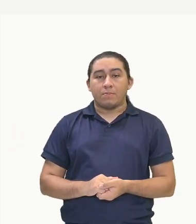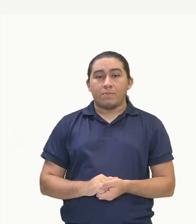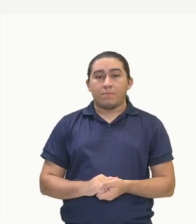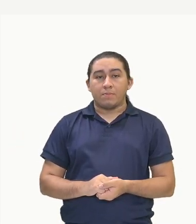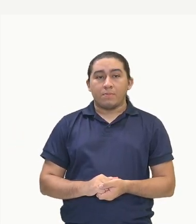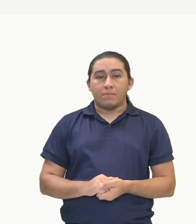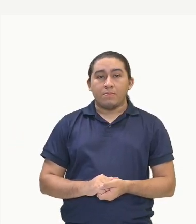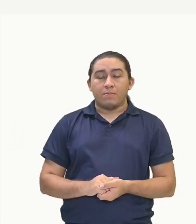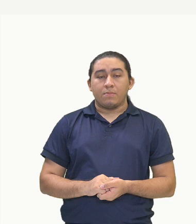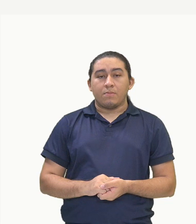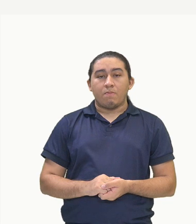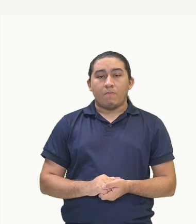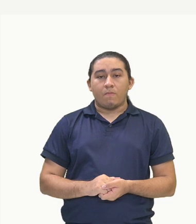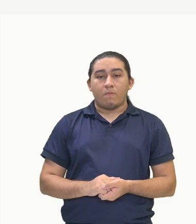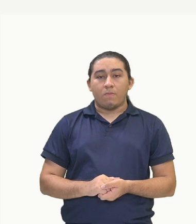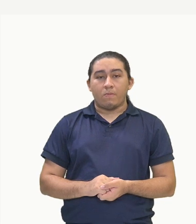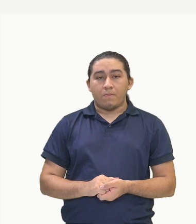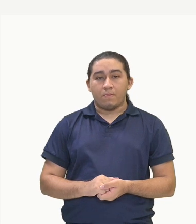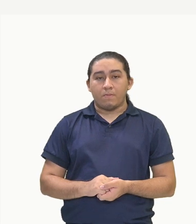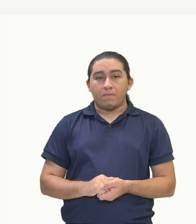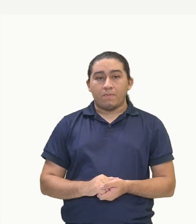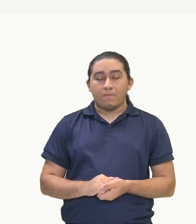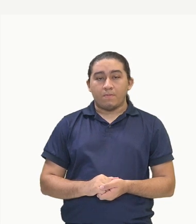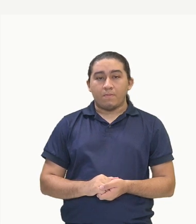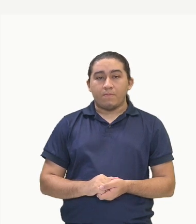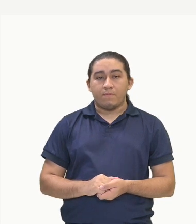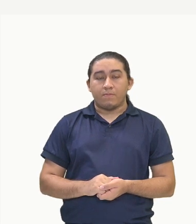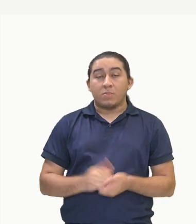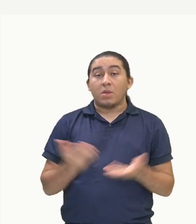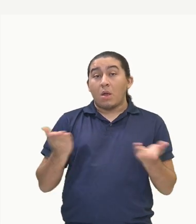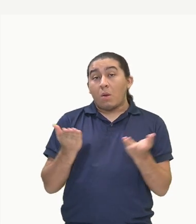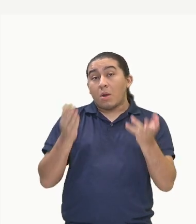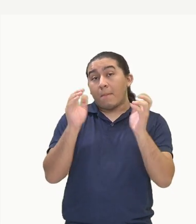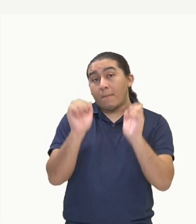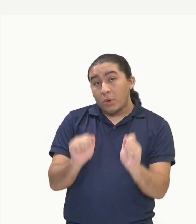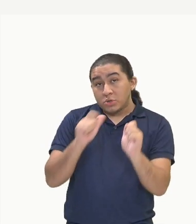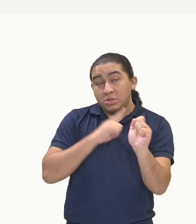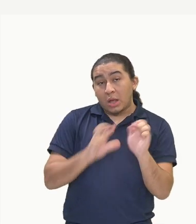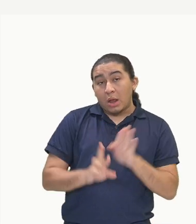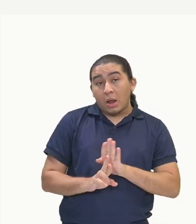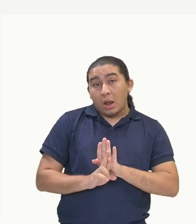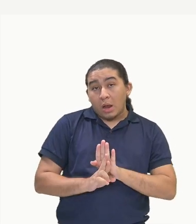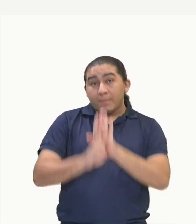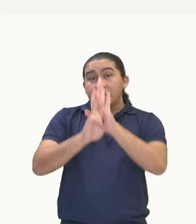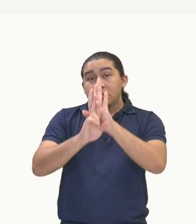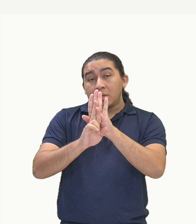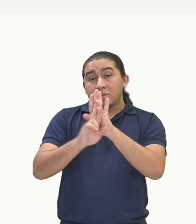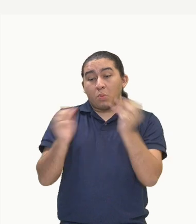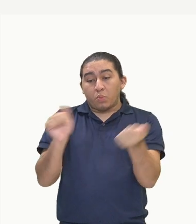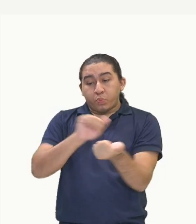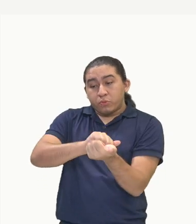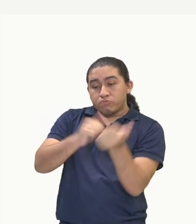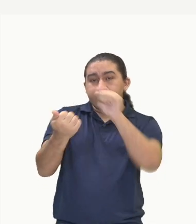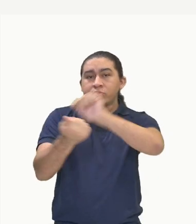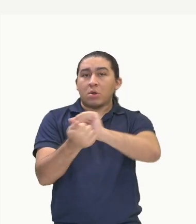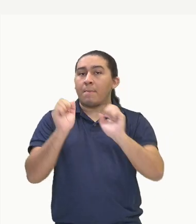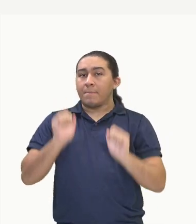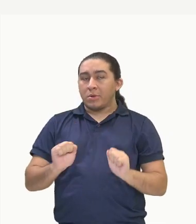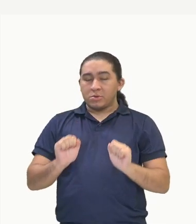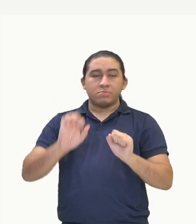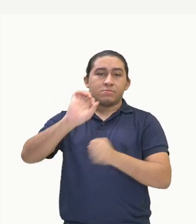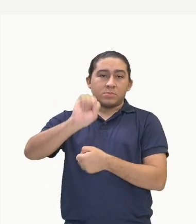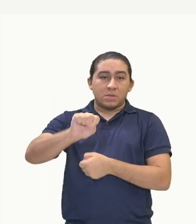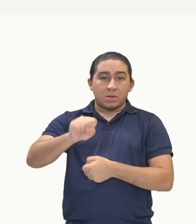a representação fracionária para decimal, não posso? Podemos, é o que nós faremos agora. Olha lá,